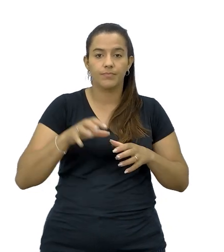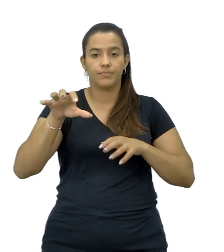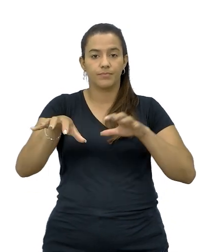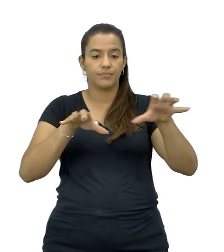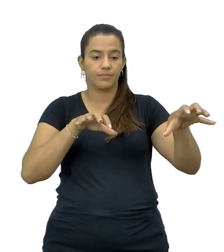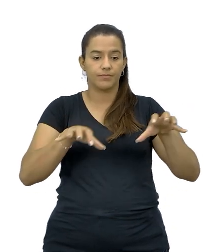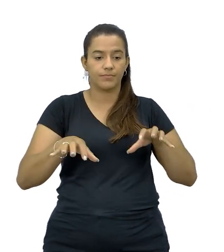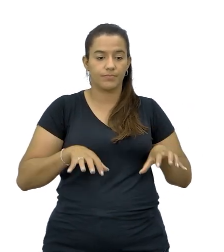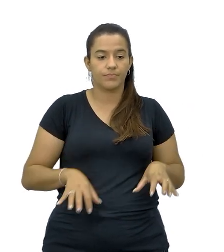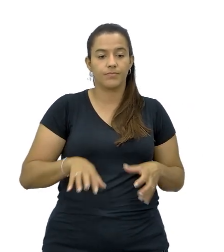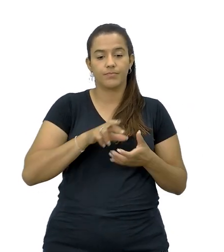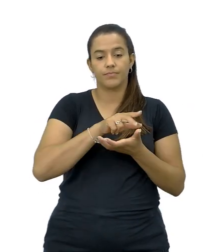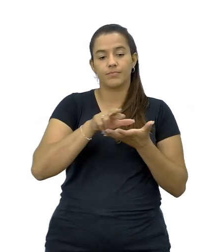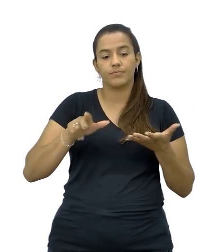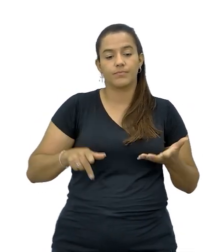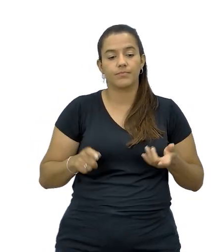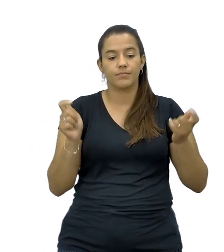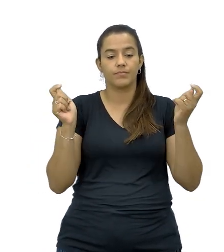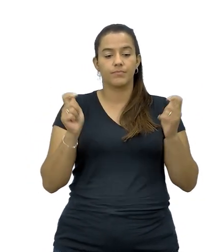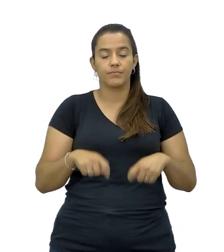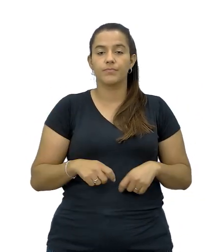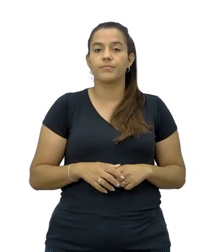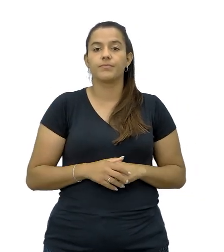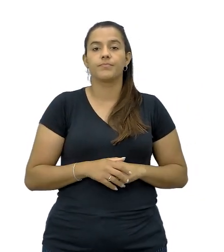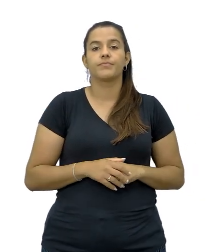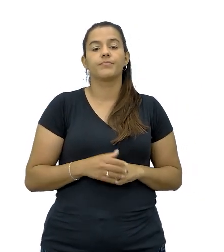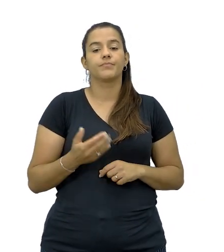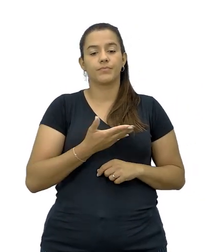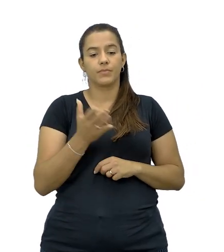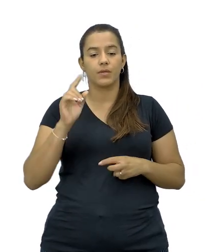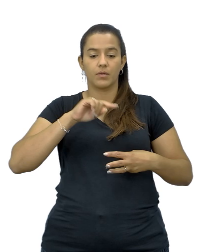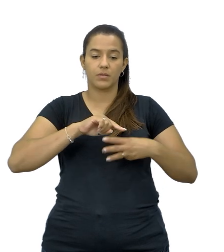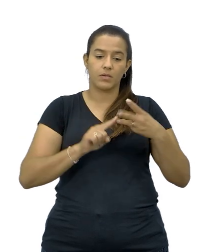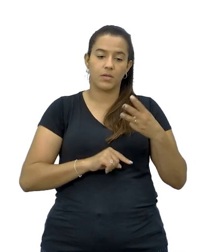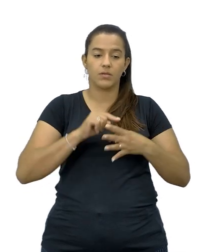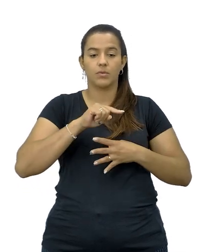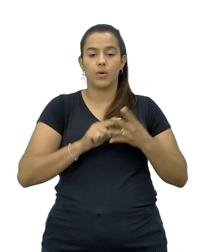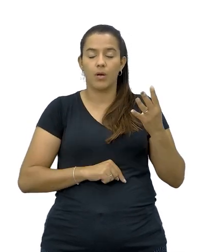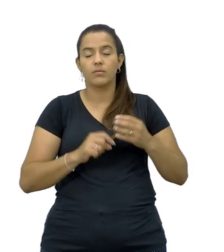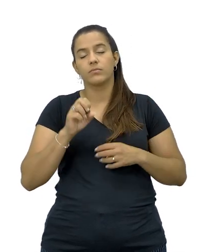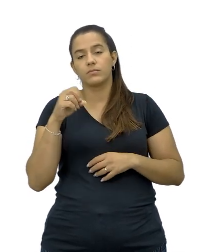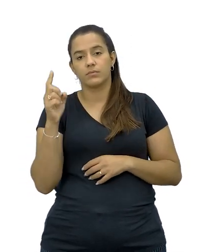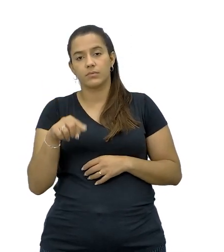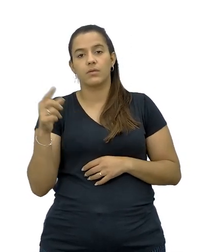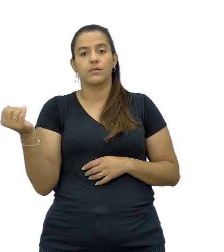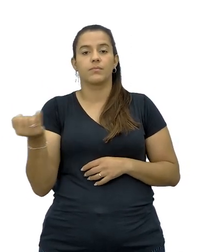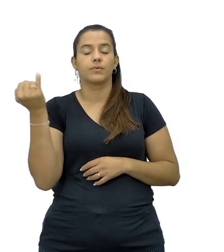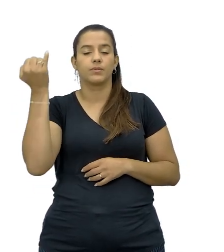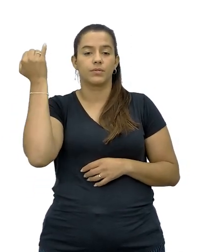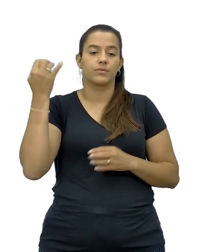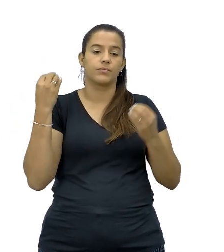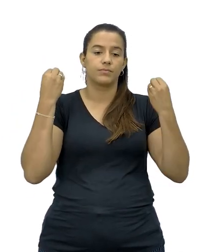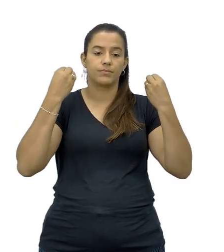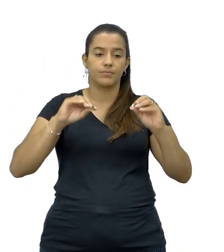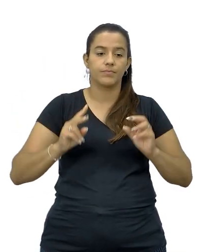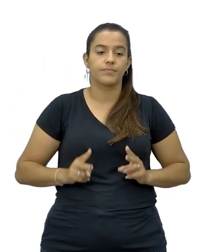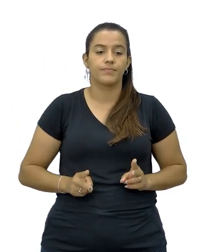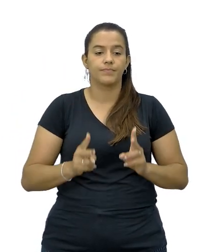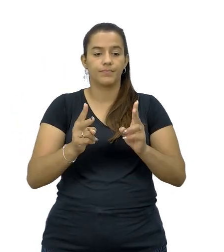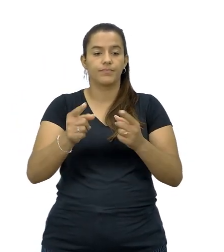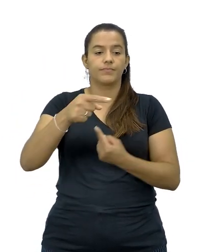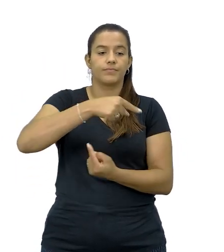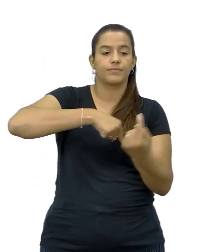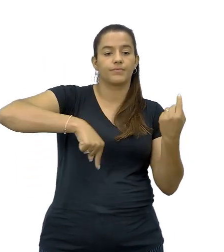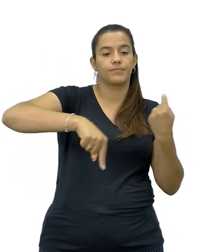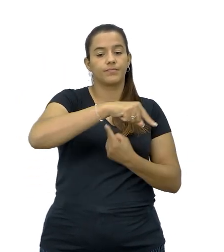estações, né, onde existem várias estações, até acho que no máximo 3 ou 4, que é importante, onde se possa estabelecer, sempre a socialização